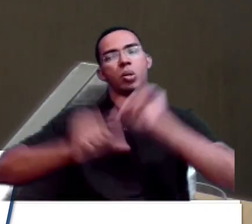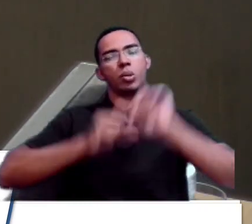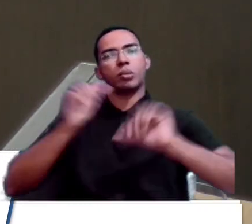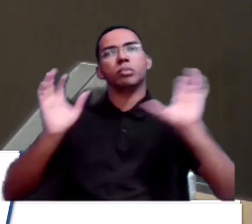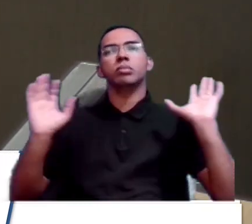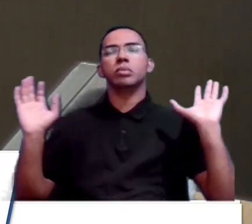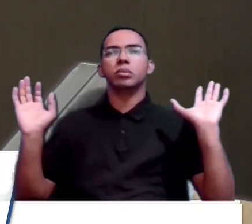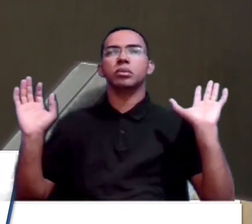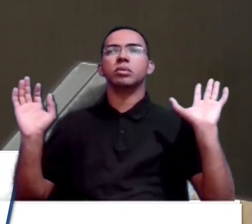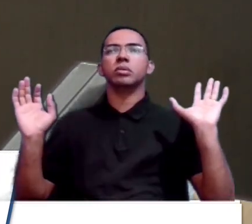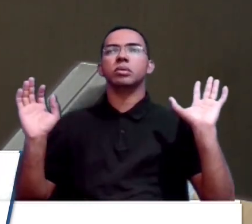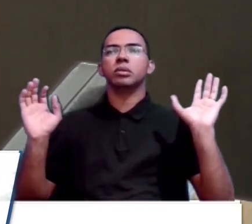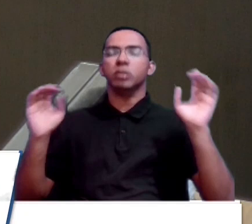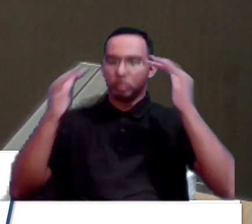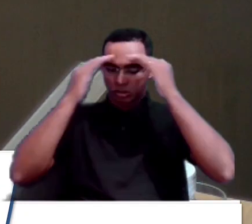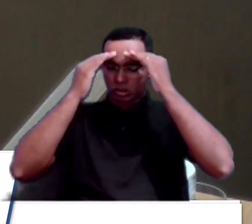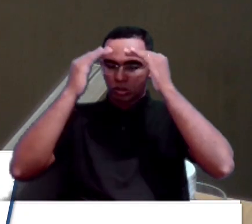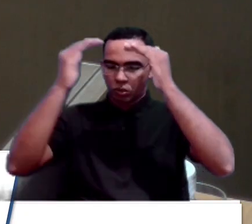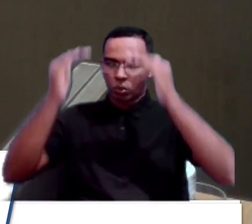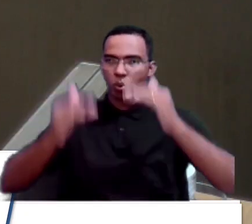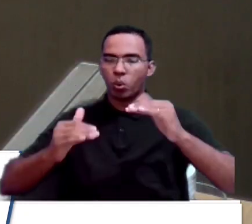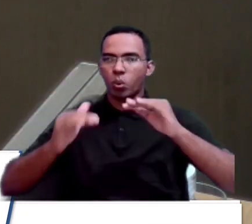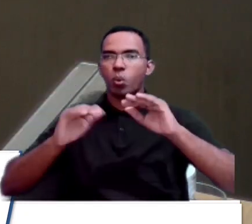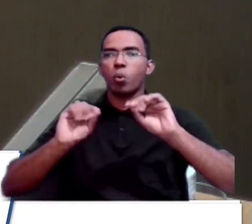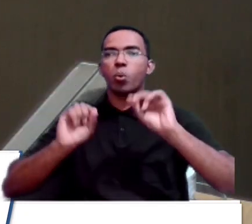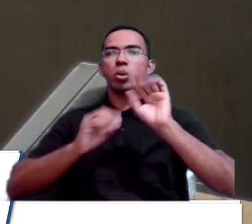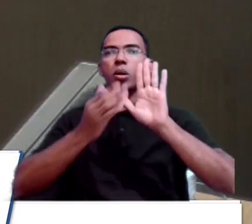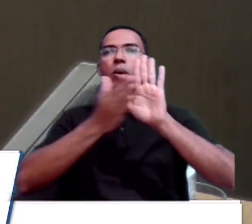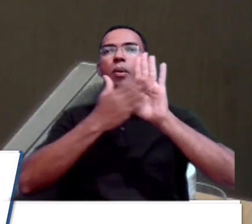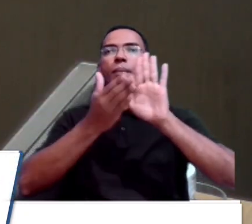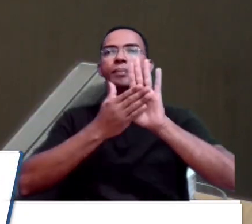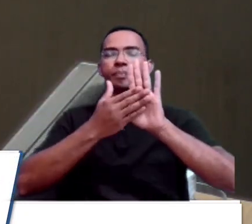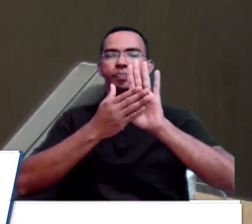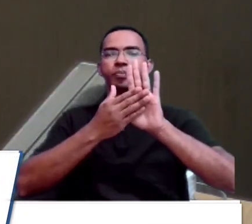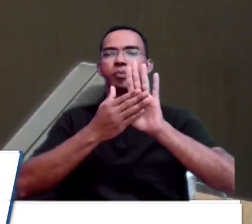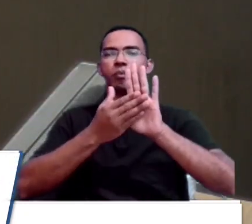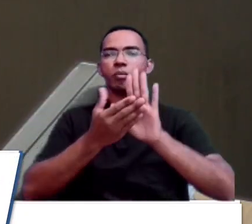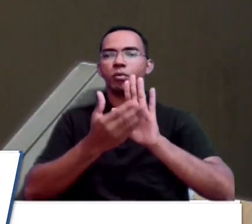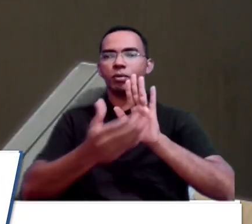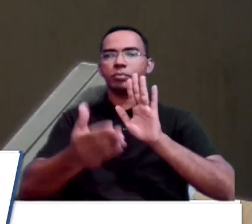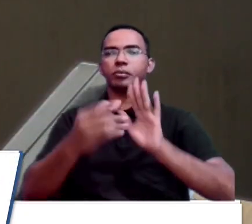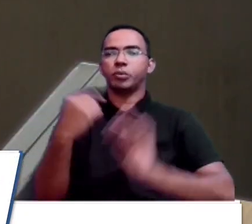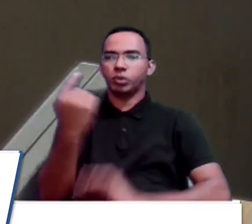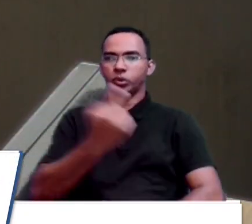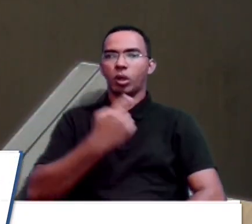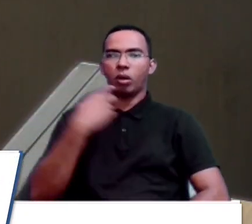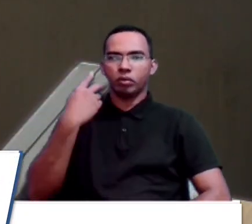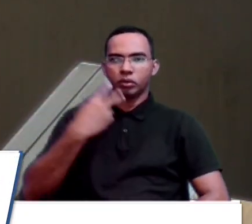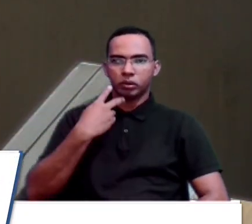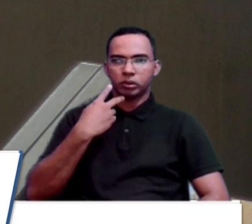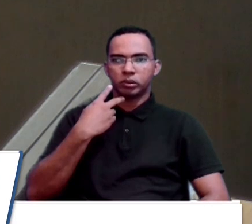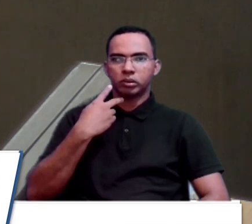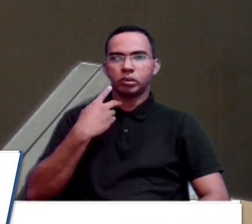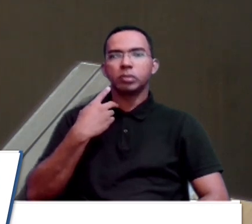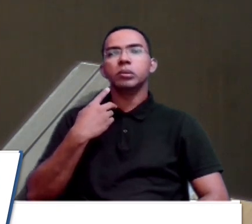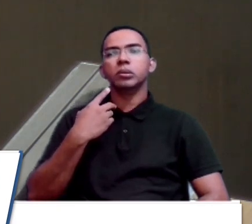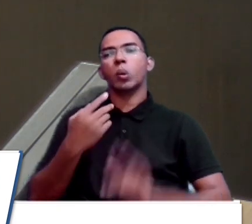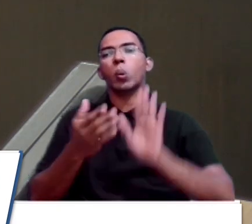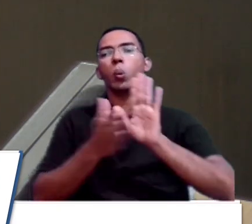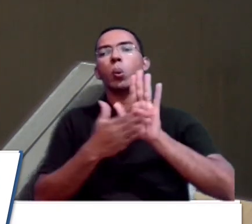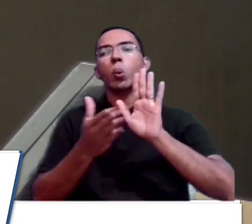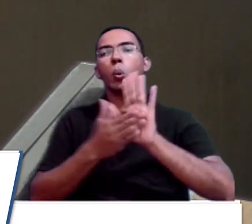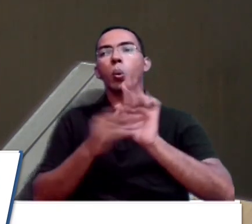e cumprir o que foi prometido diante de nós aqui. Foi prometido aí